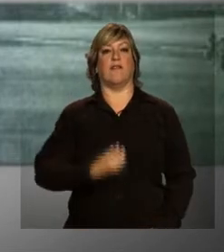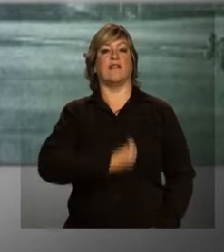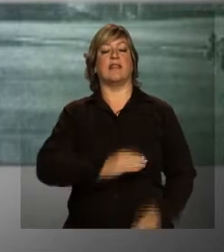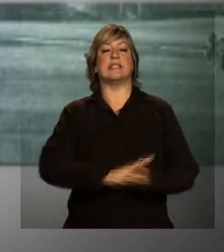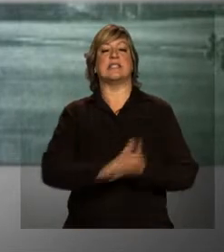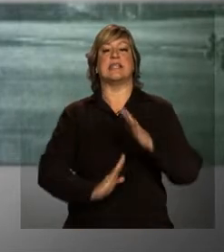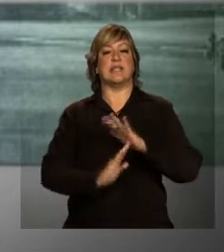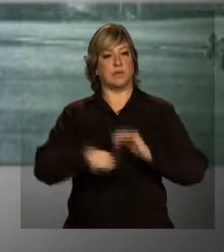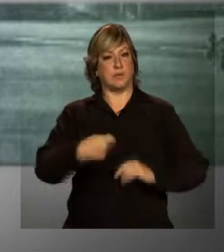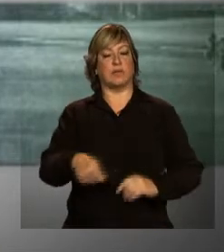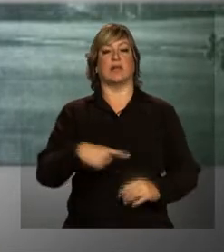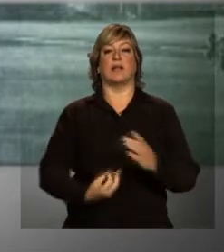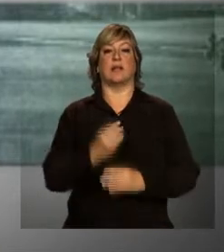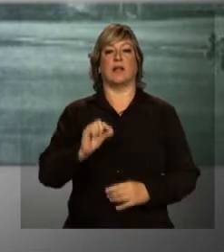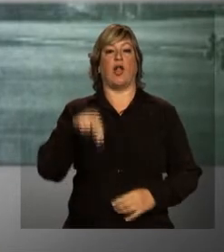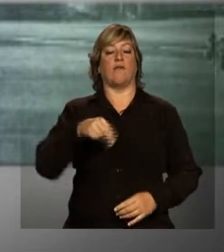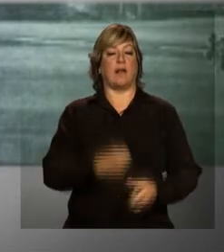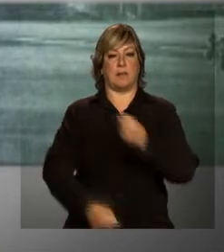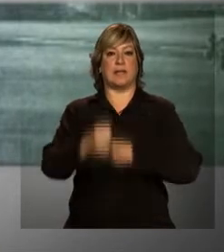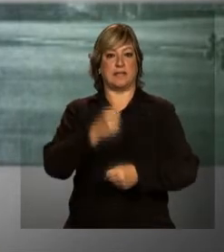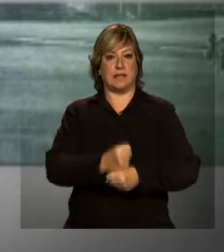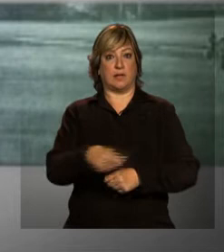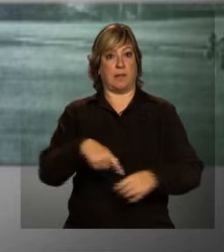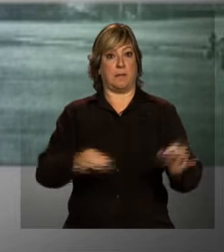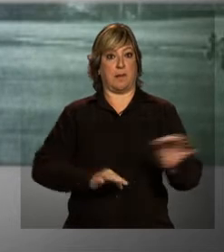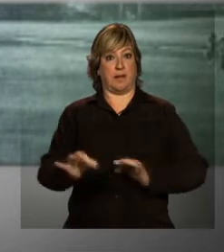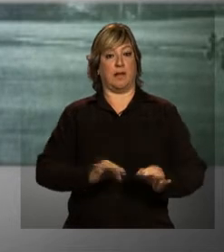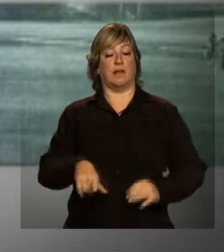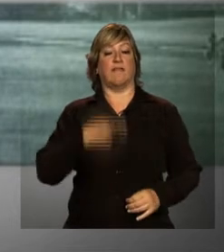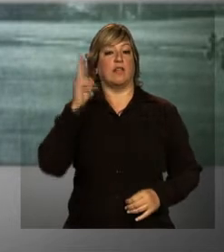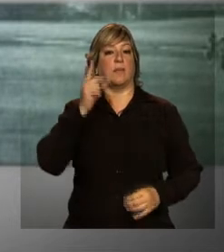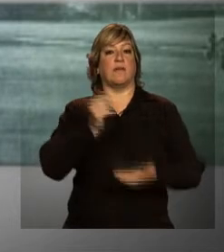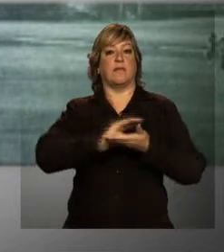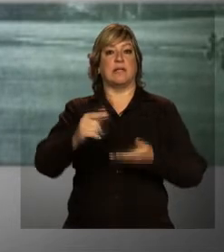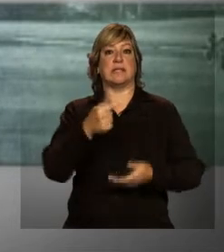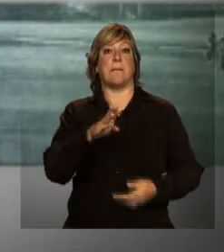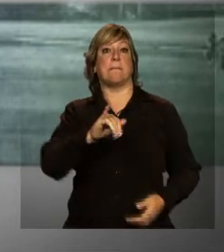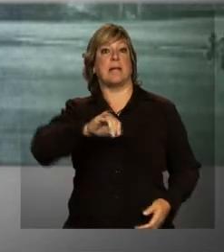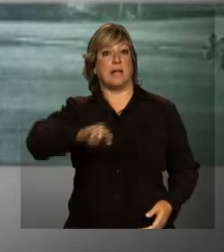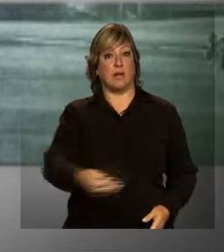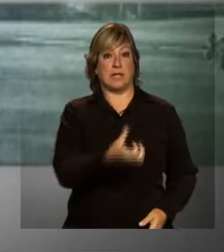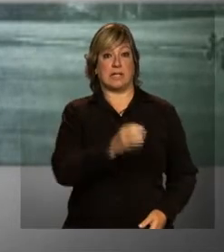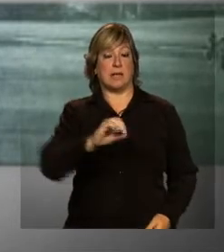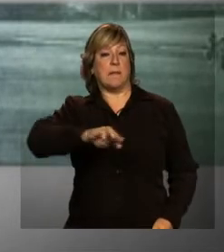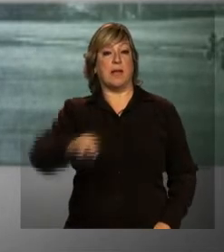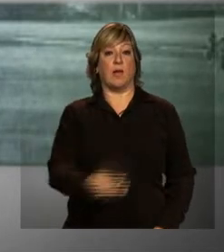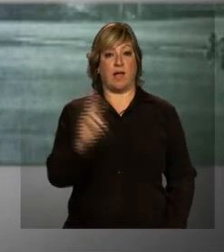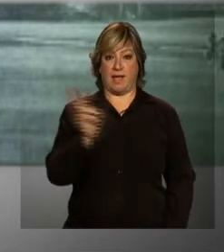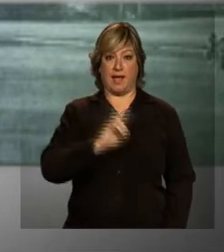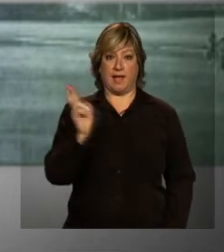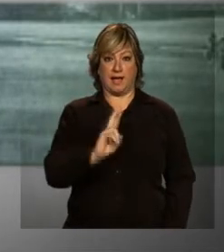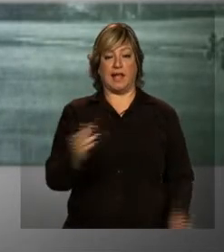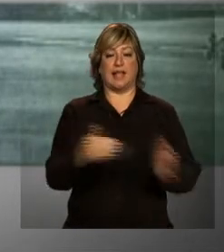Sem Limite. Lançado em novembro do ano passado, o plano prevê um investimento de 7 bilhões e 600 milhões de